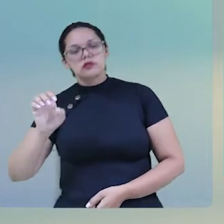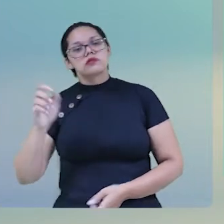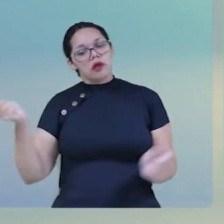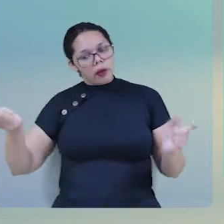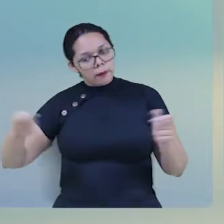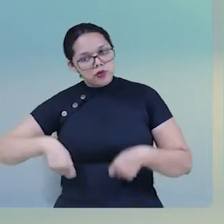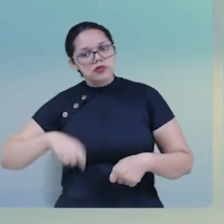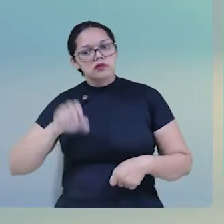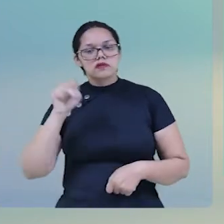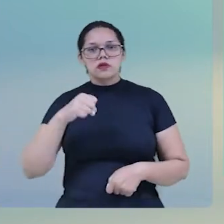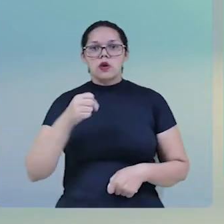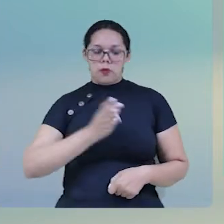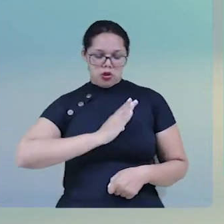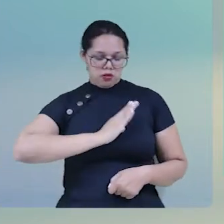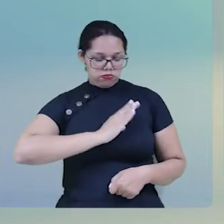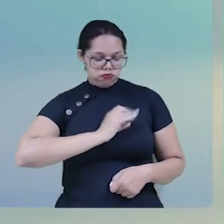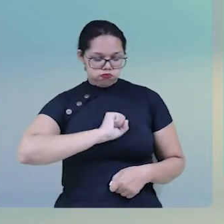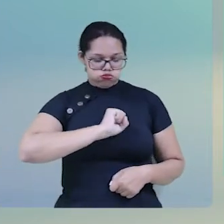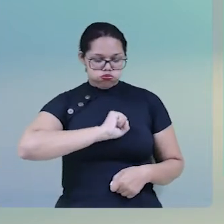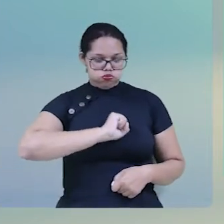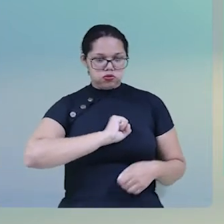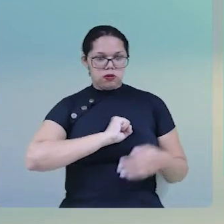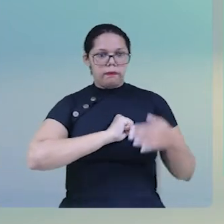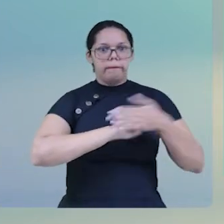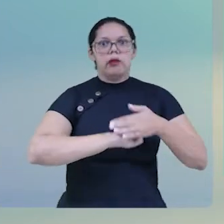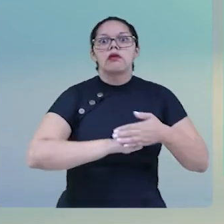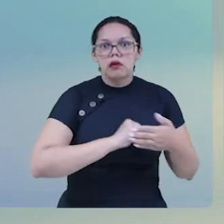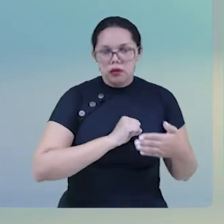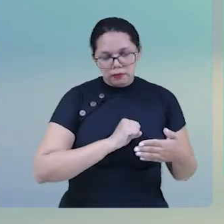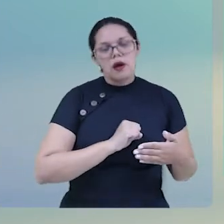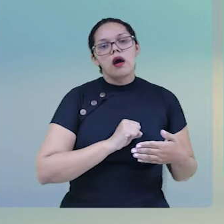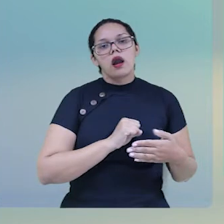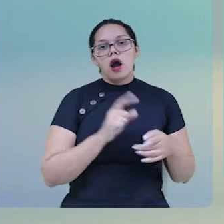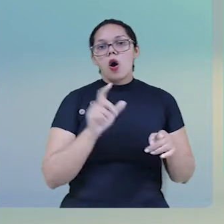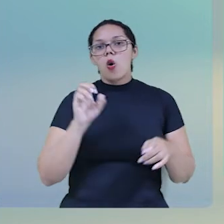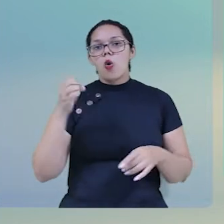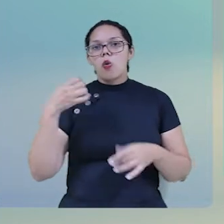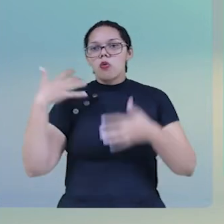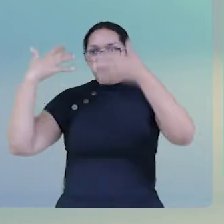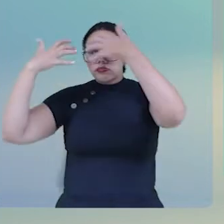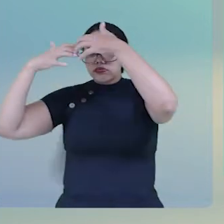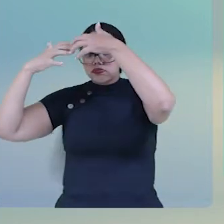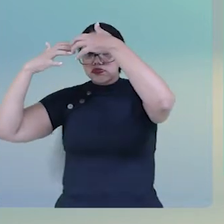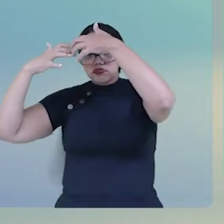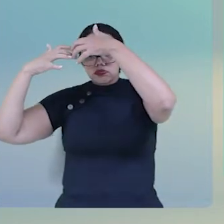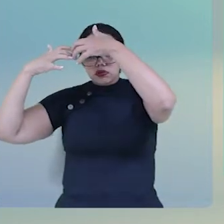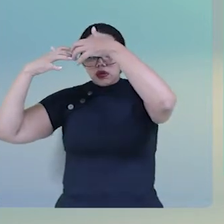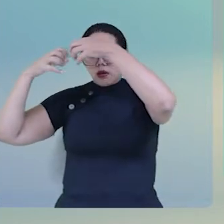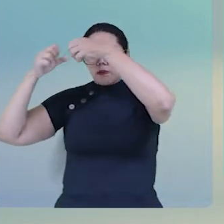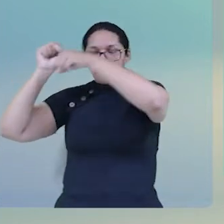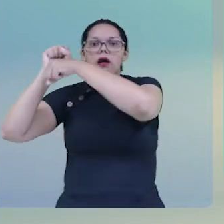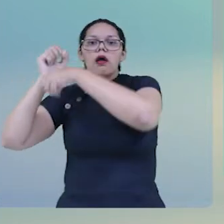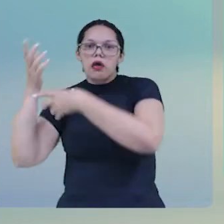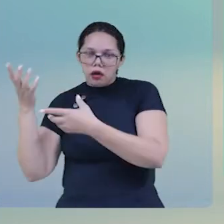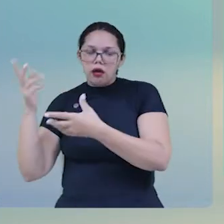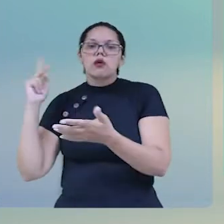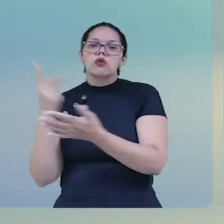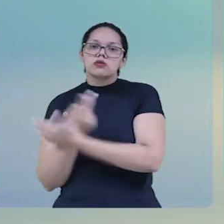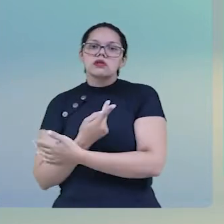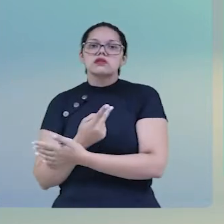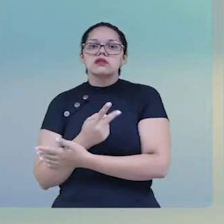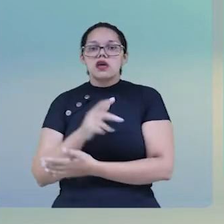diabetes pode sim causar infartos, pode causar acidentes vasculares cerebrais,